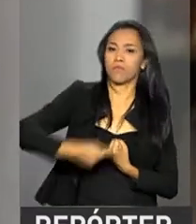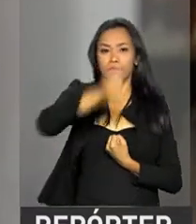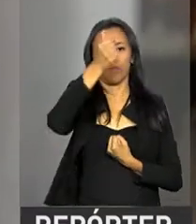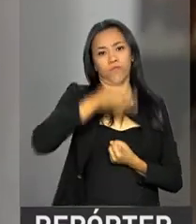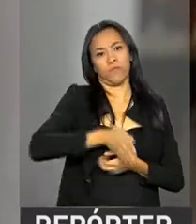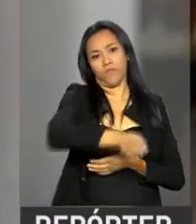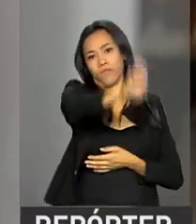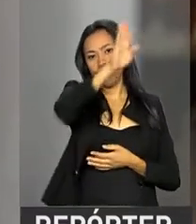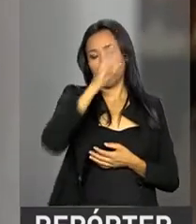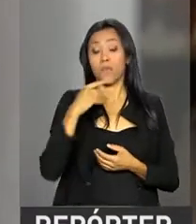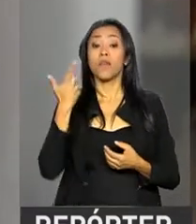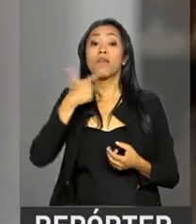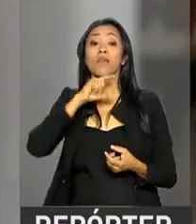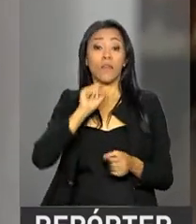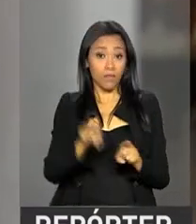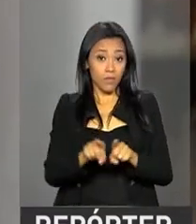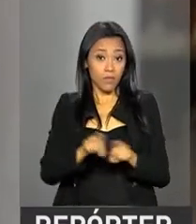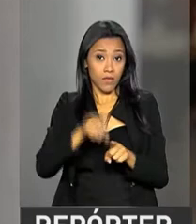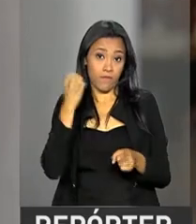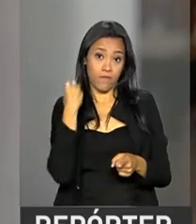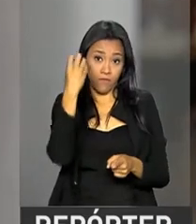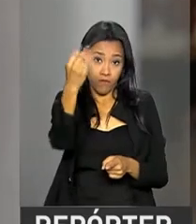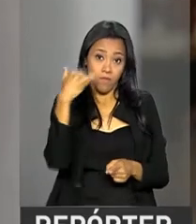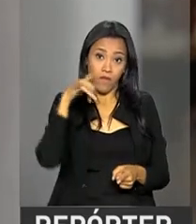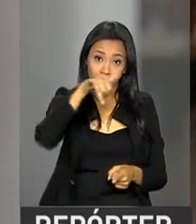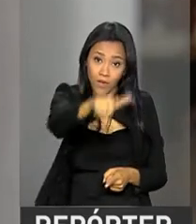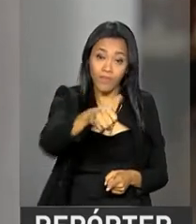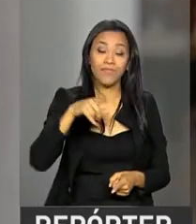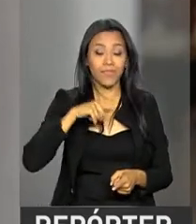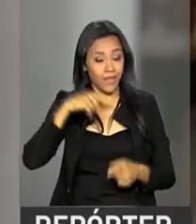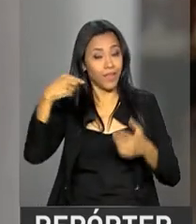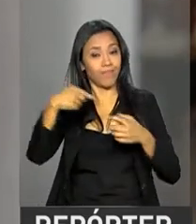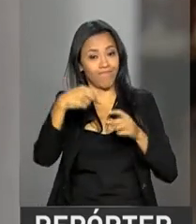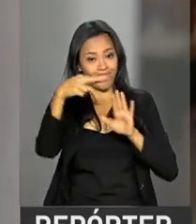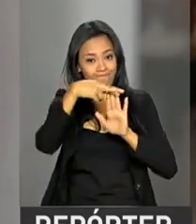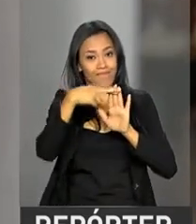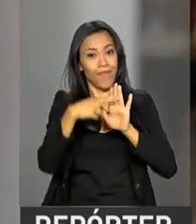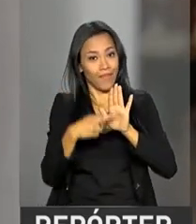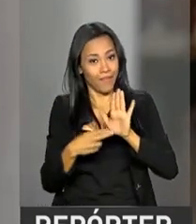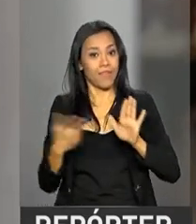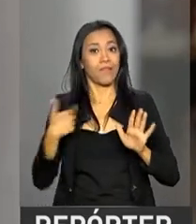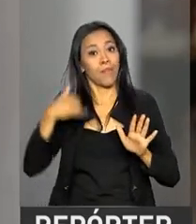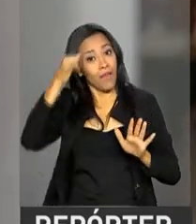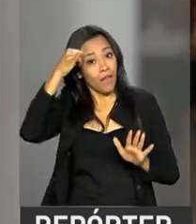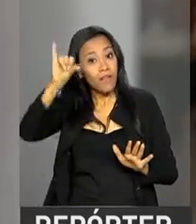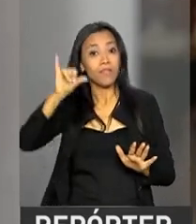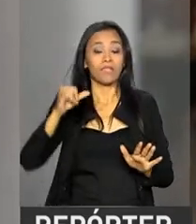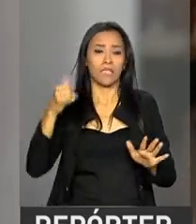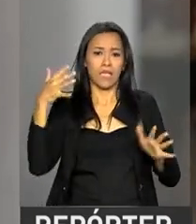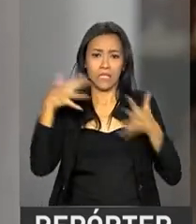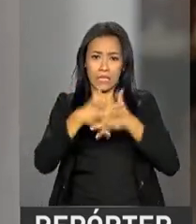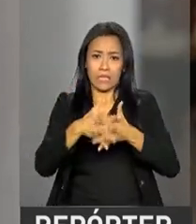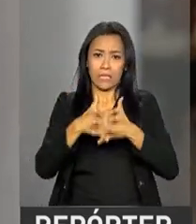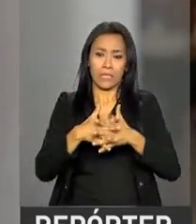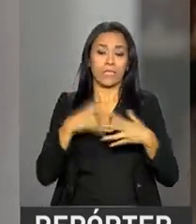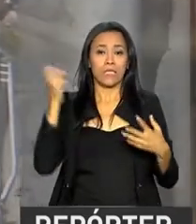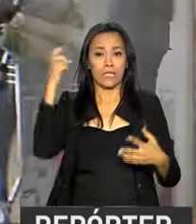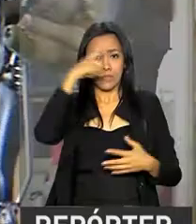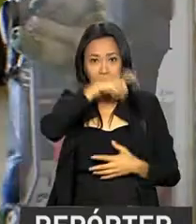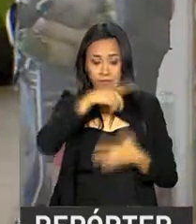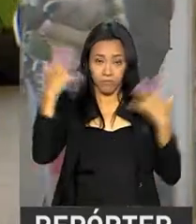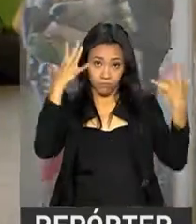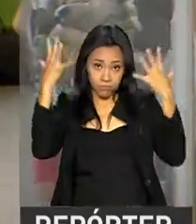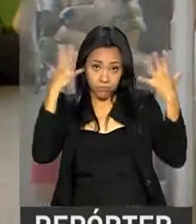viajar de avião também é importante seguir algumas recomendações para evitar transtornos o movimento nos aeroportos